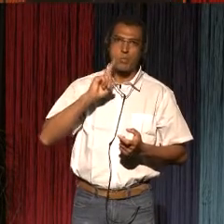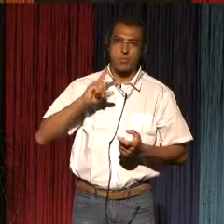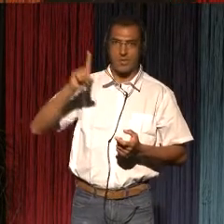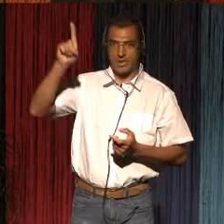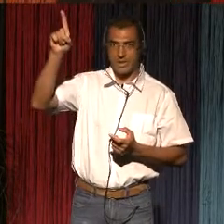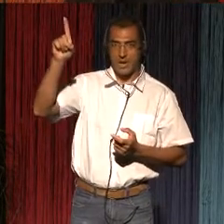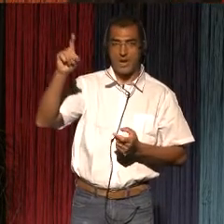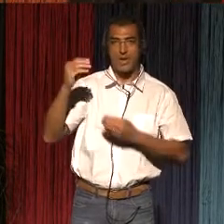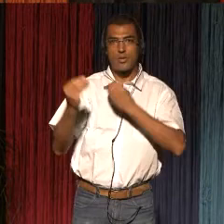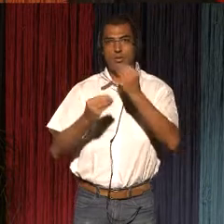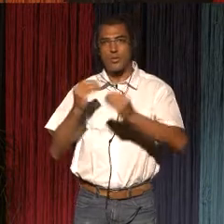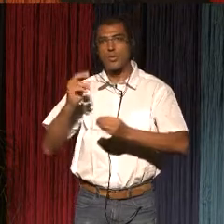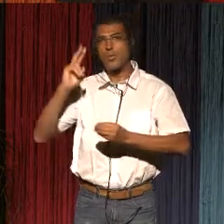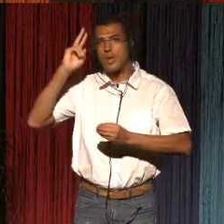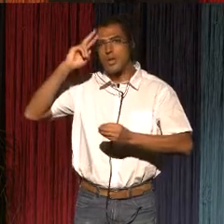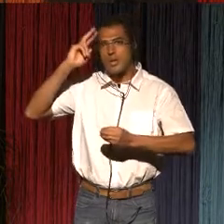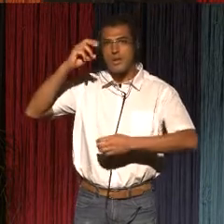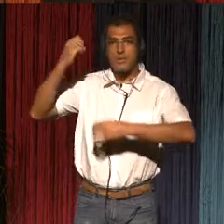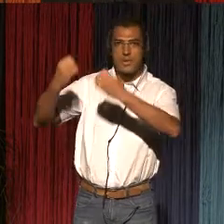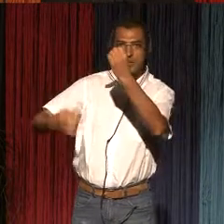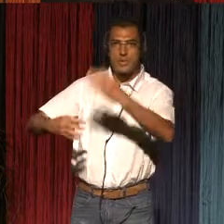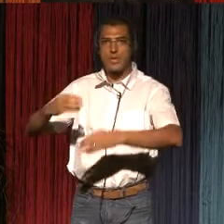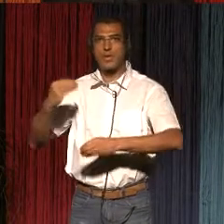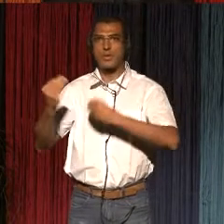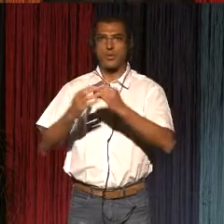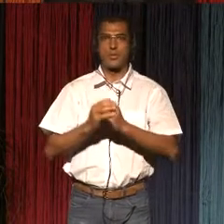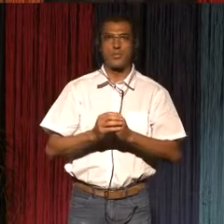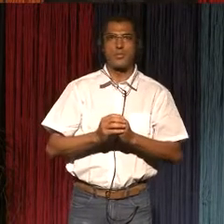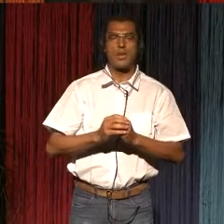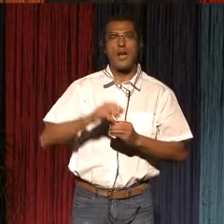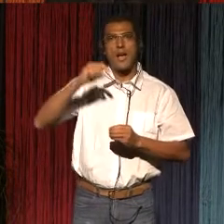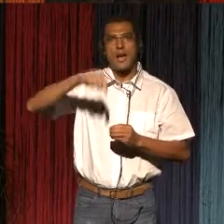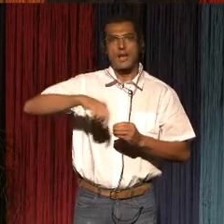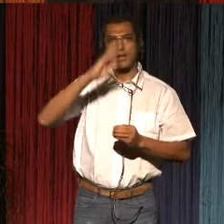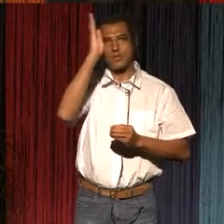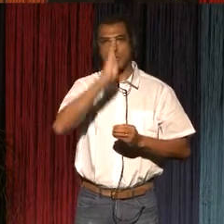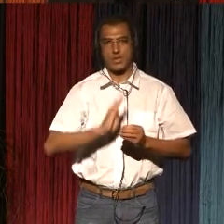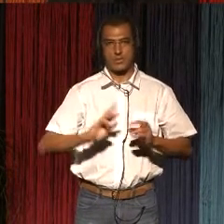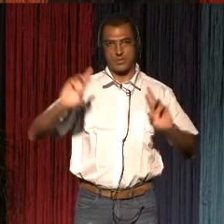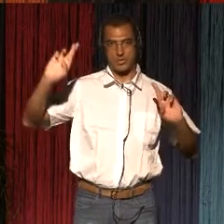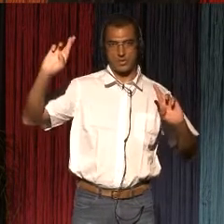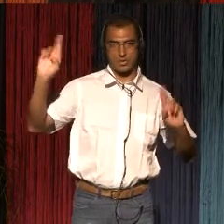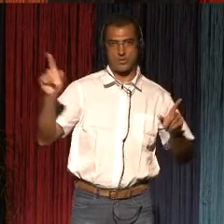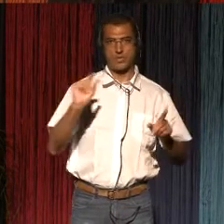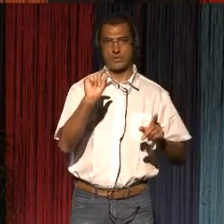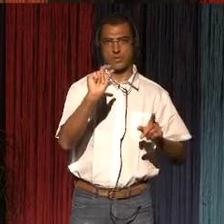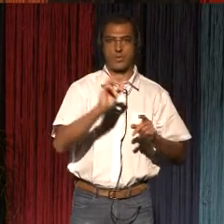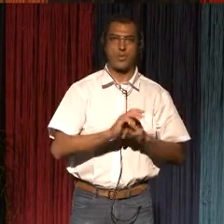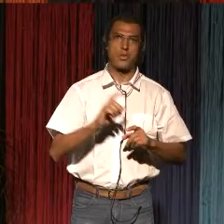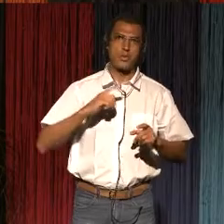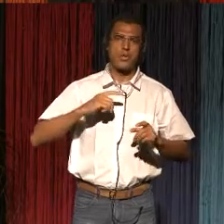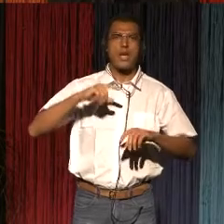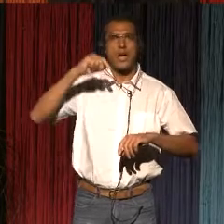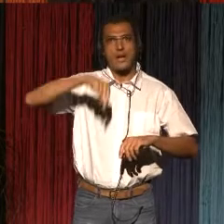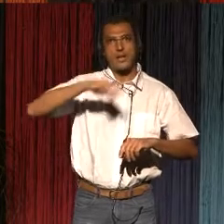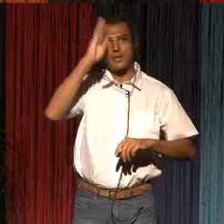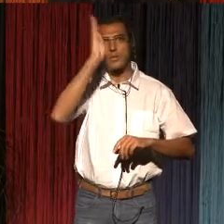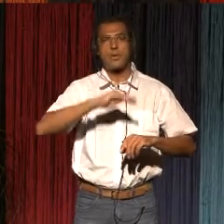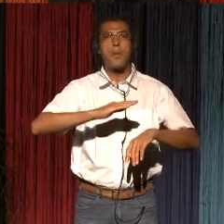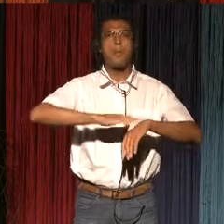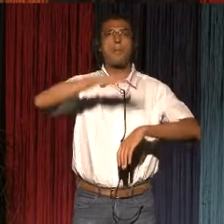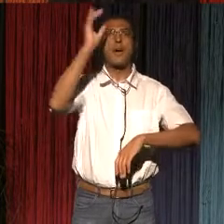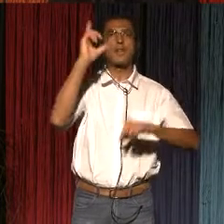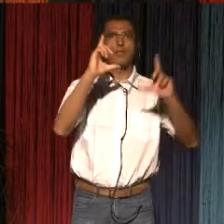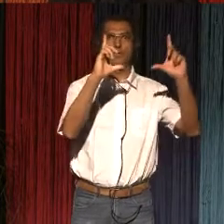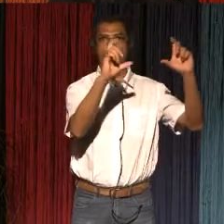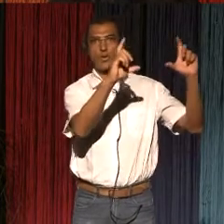se usam muitos dispositivos visuais, mas lá na América do Norte, não. A gente só conta a história, a